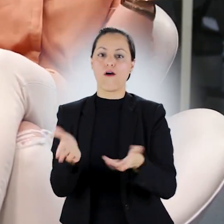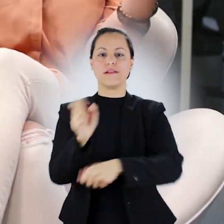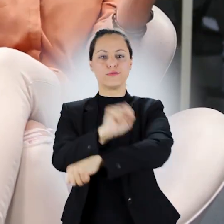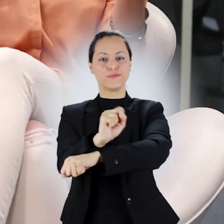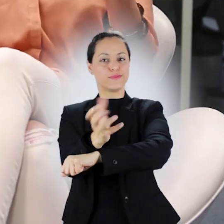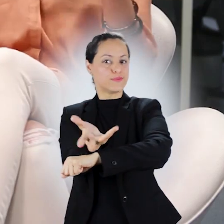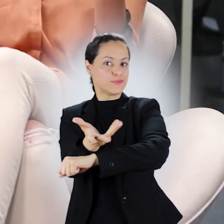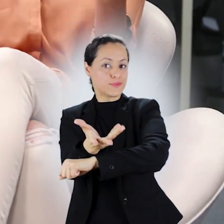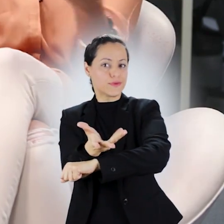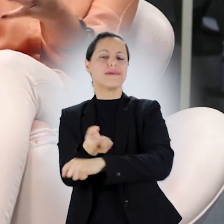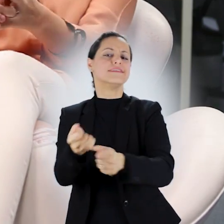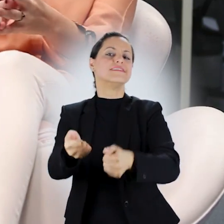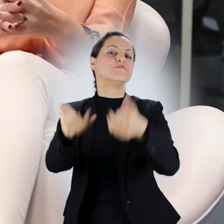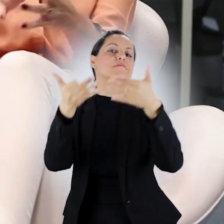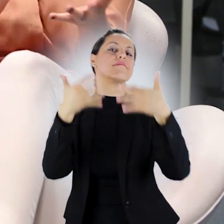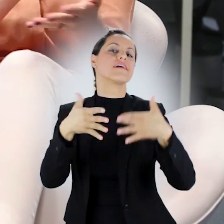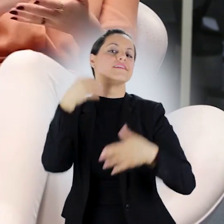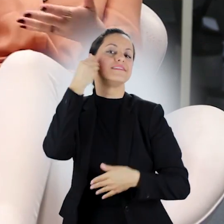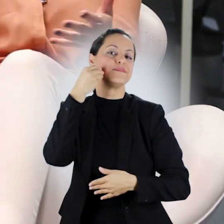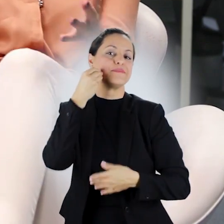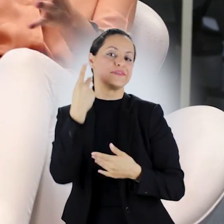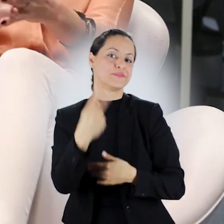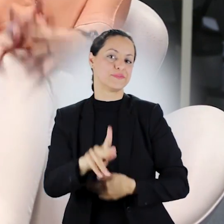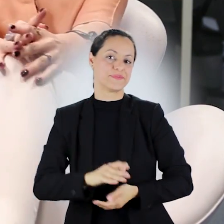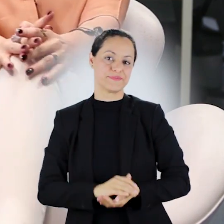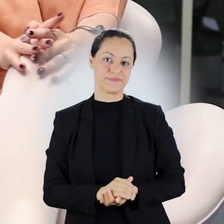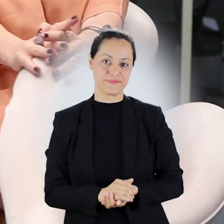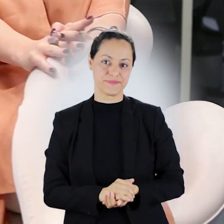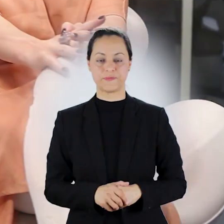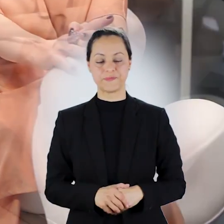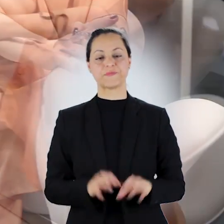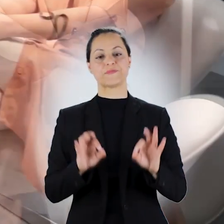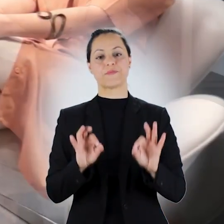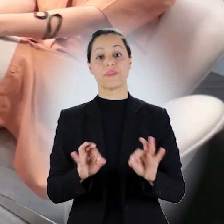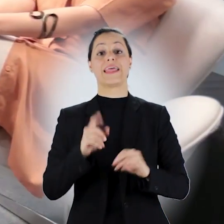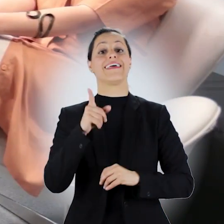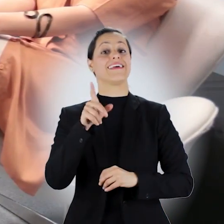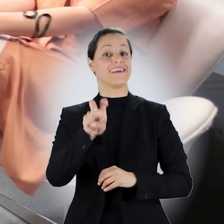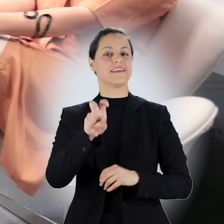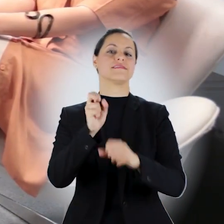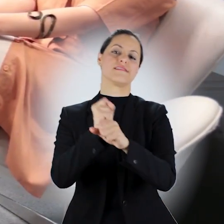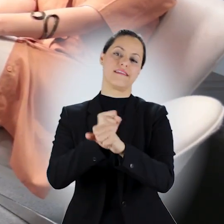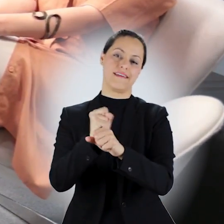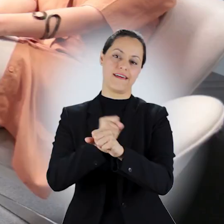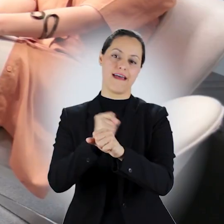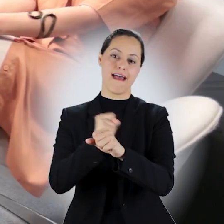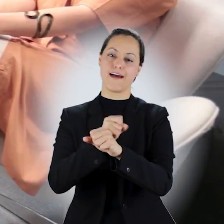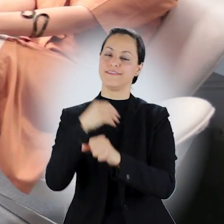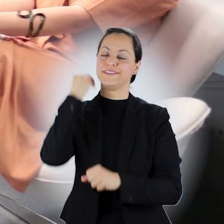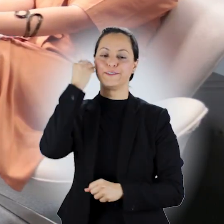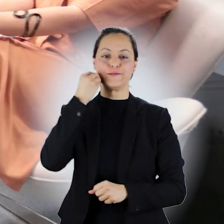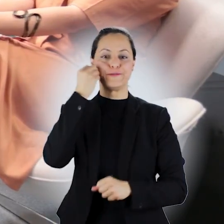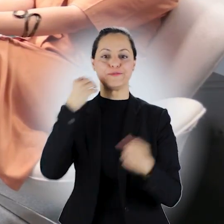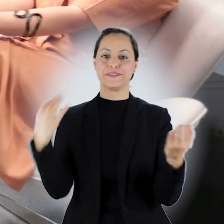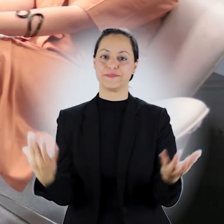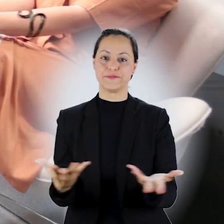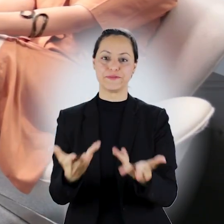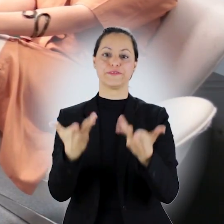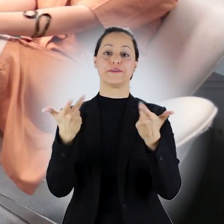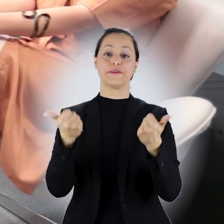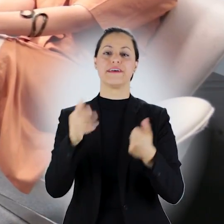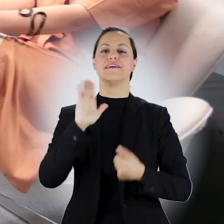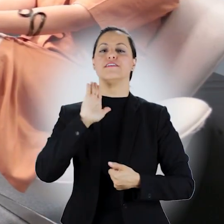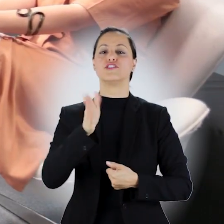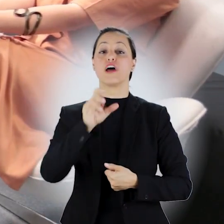alta velocidade. Me conta um pouco da sua trajetória toda. Olha, foram 15 anos muito ricos, assim, eu posso dizer, e passagens em